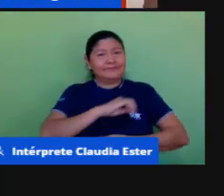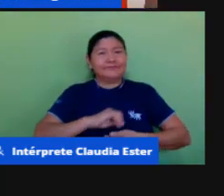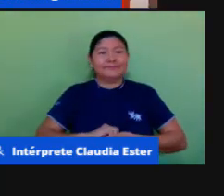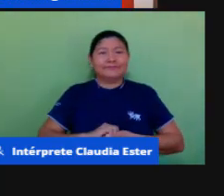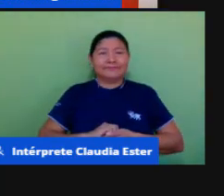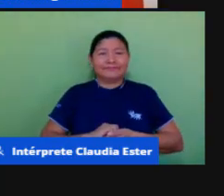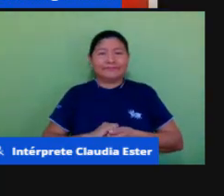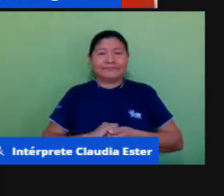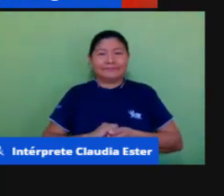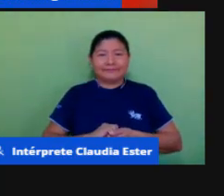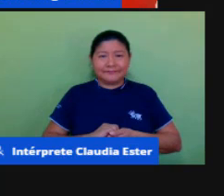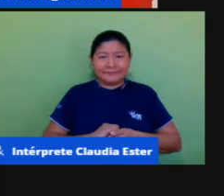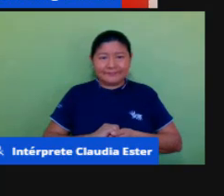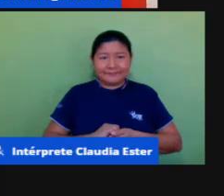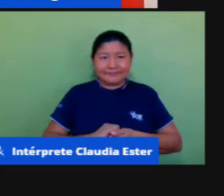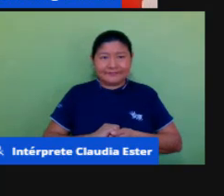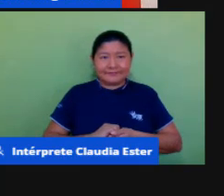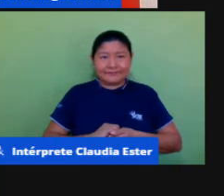Pode passar.